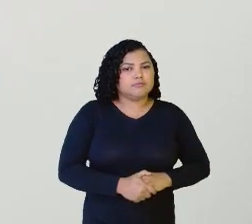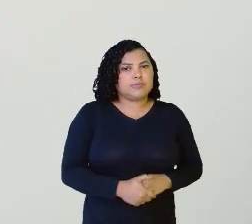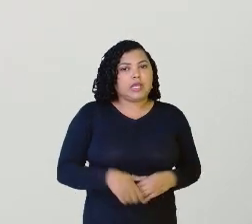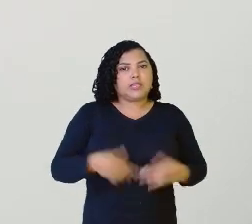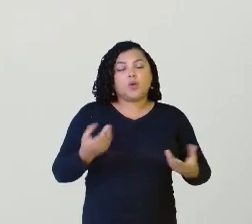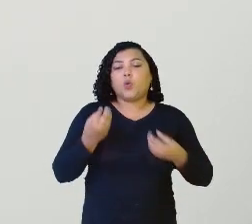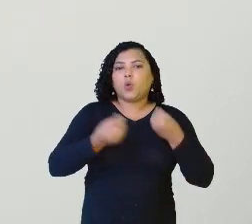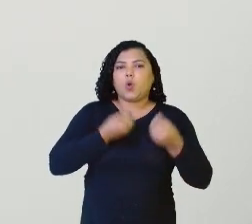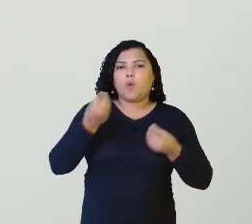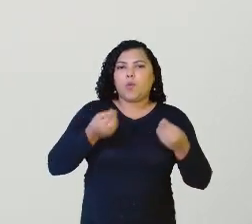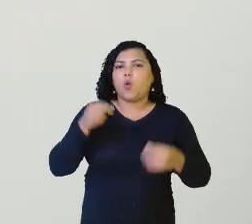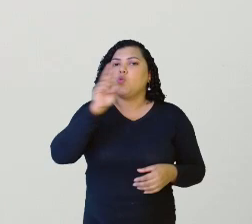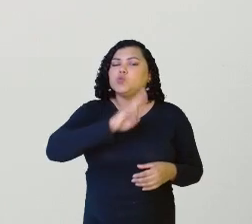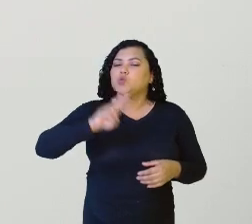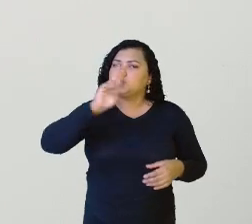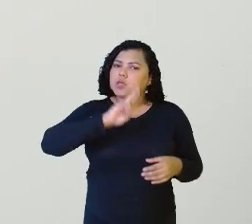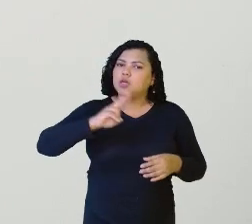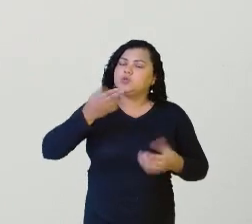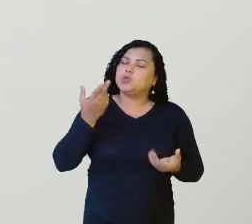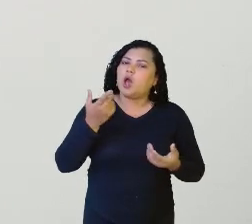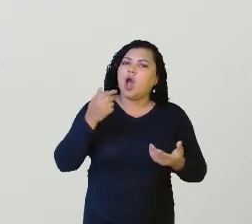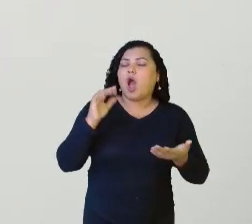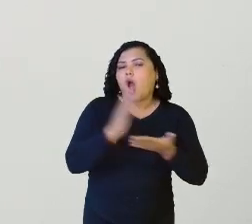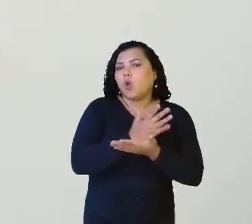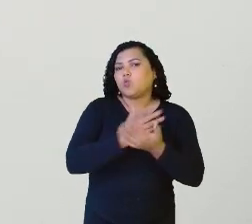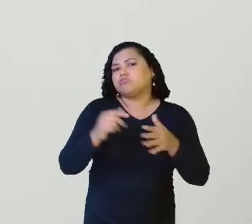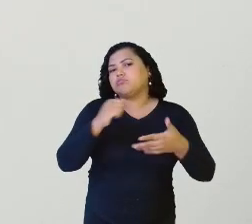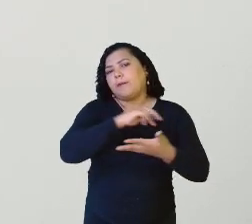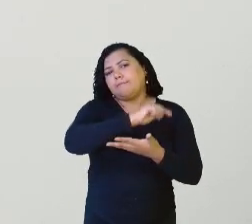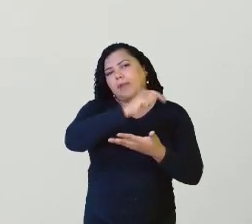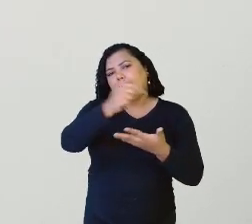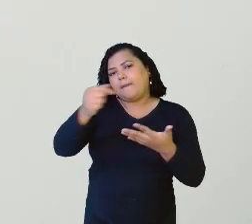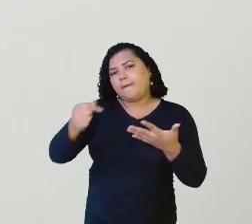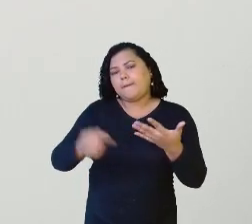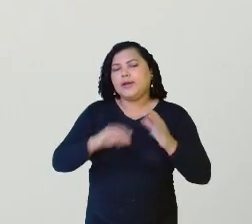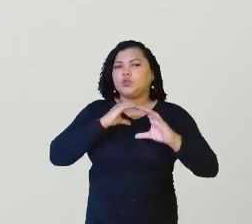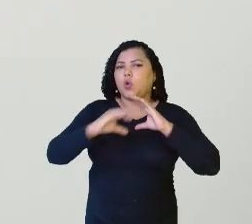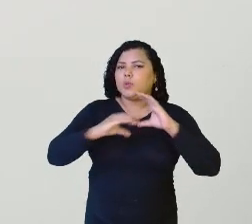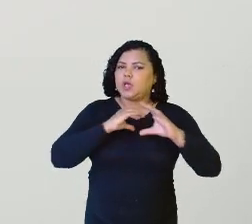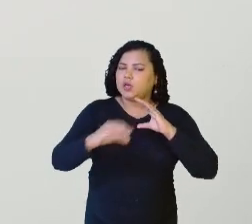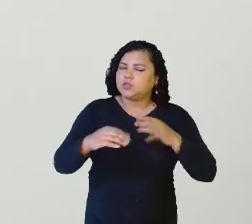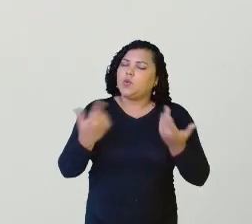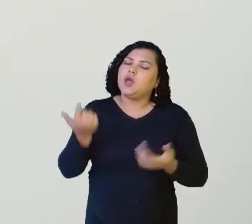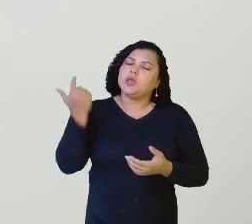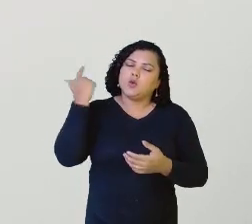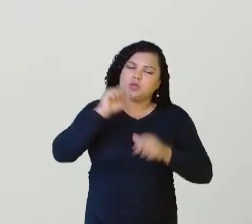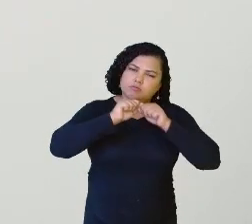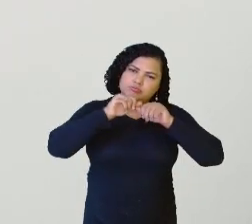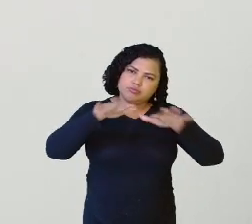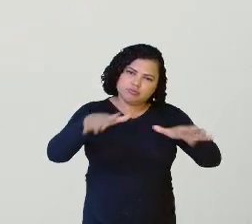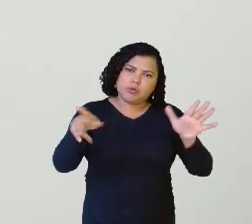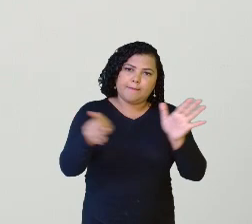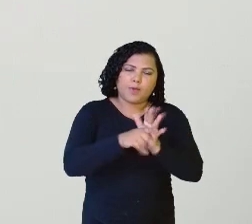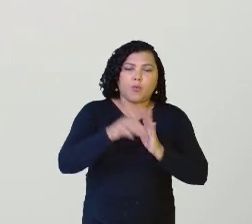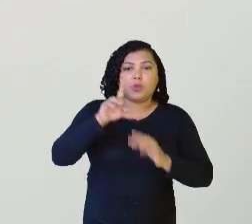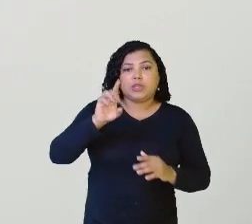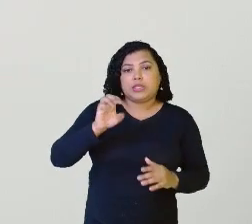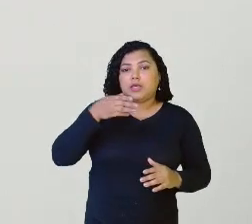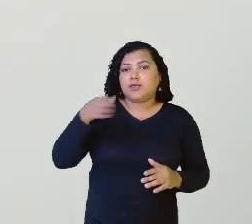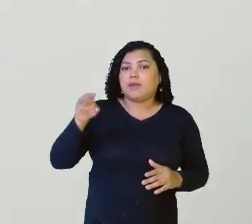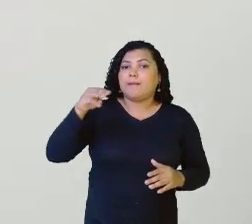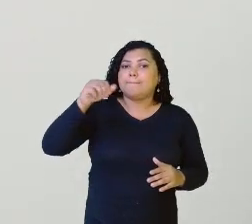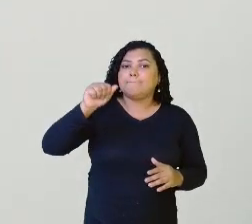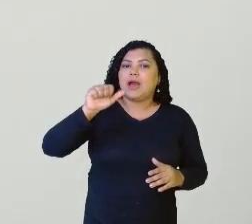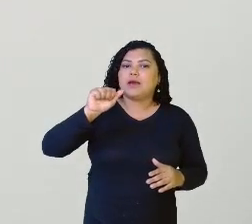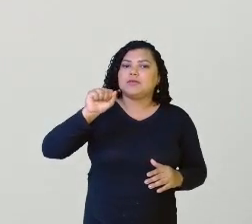meio de comunicação que vai atingir grande quantidade de pessoas, é um meio de comunicação de massa. E ao